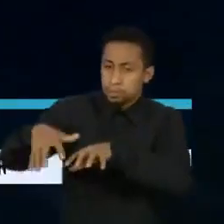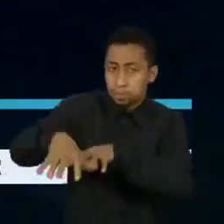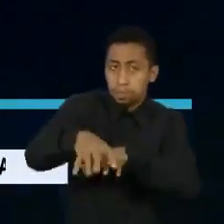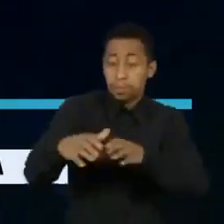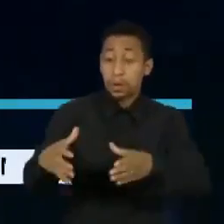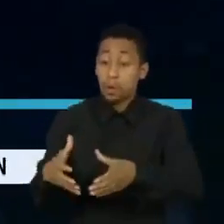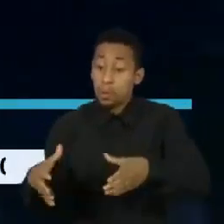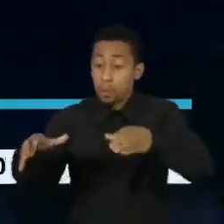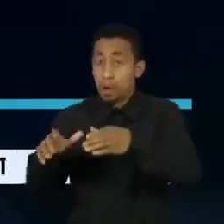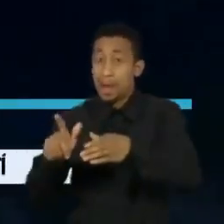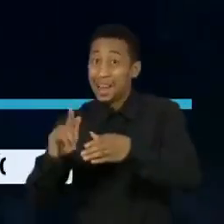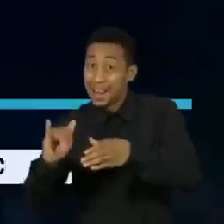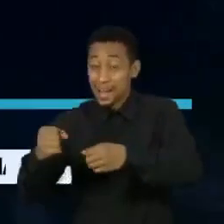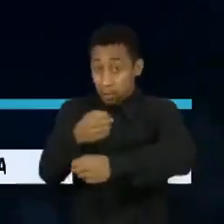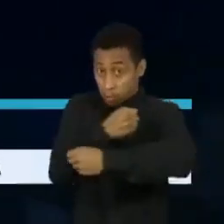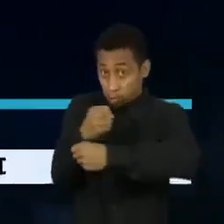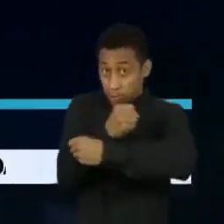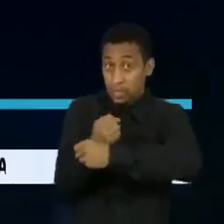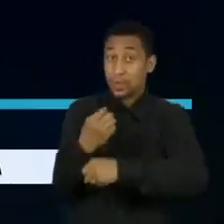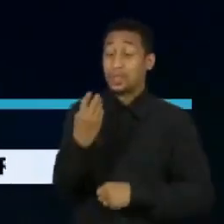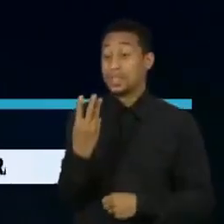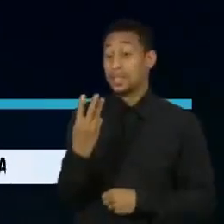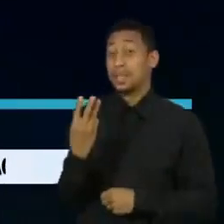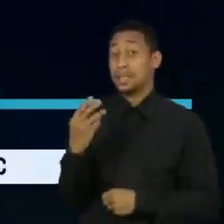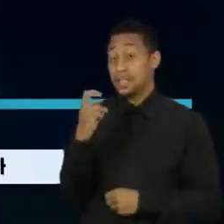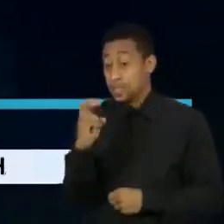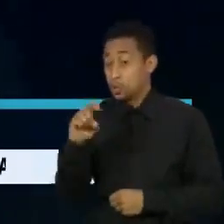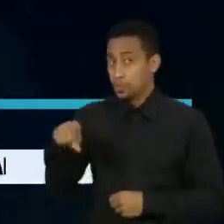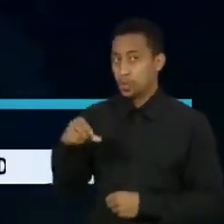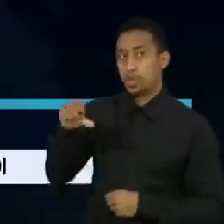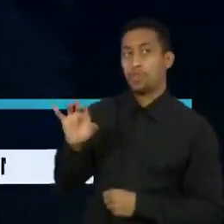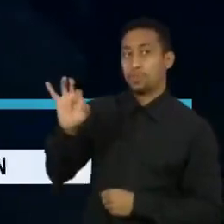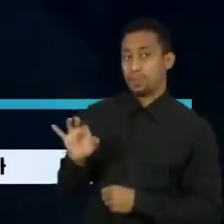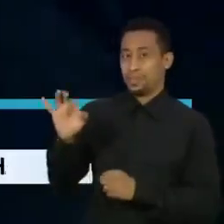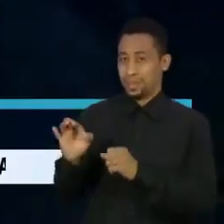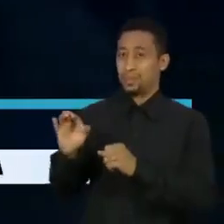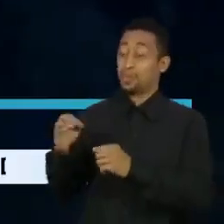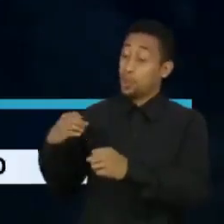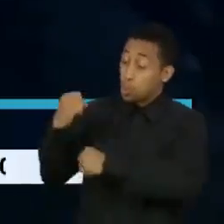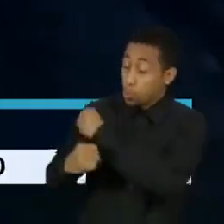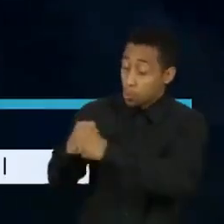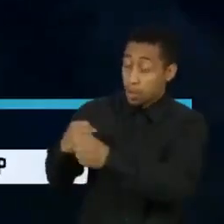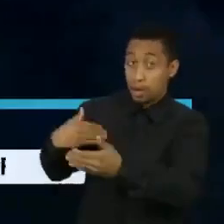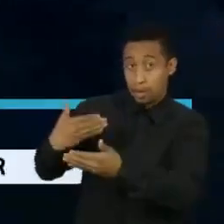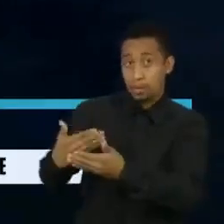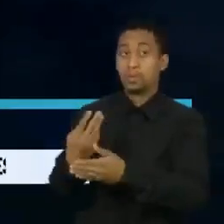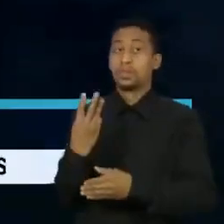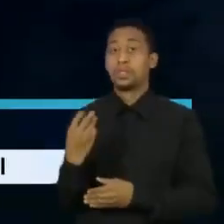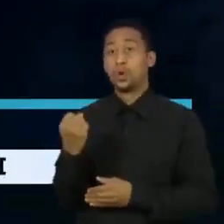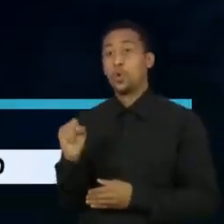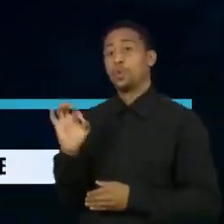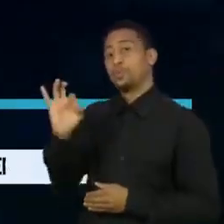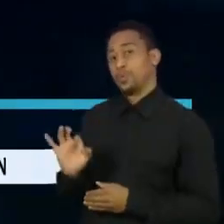de 5,9%. No ano, o botijão já subiu 38%. É a